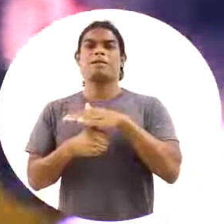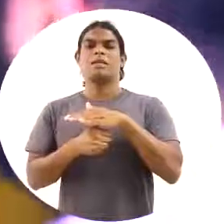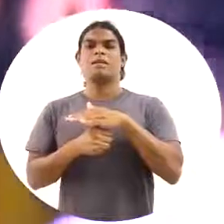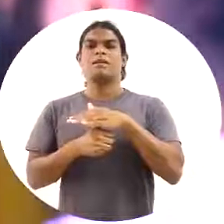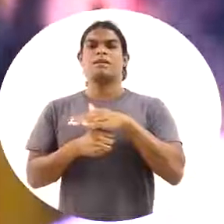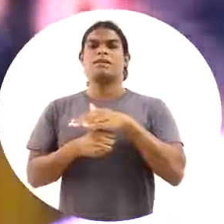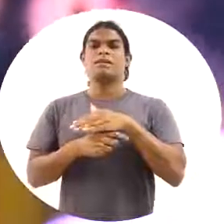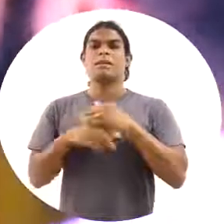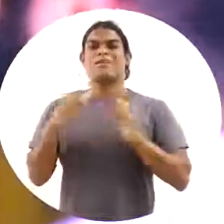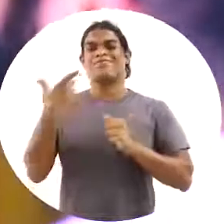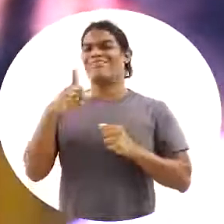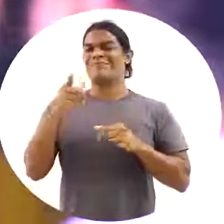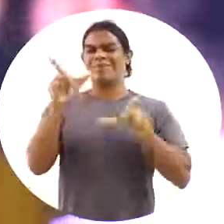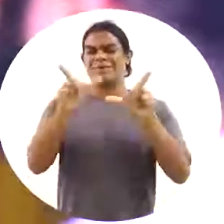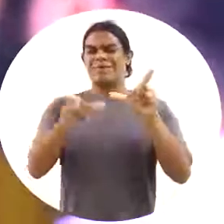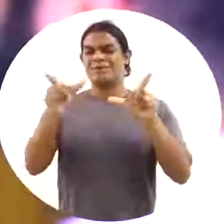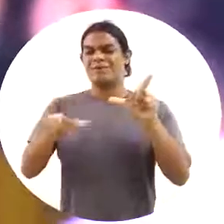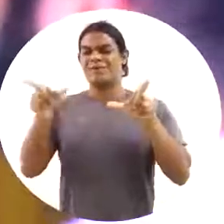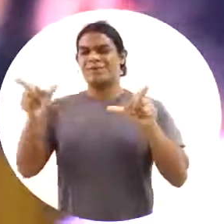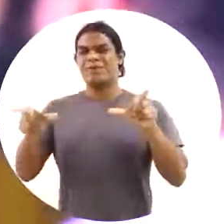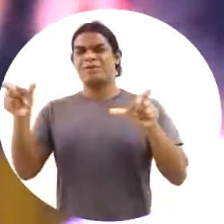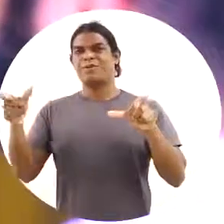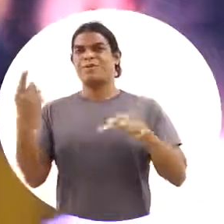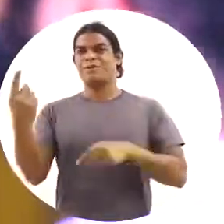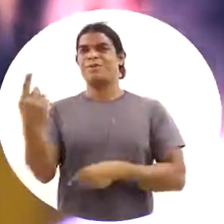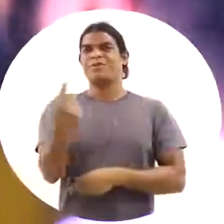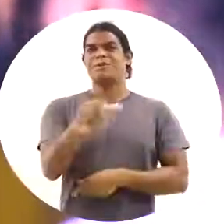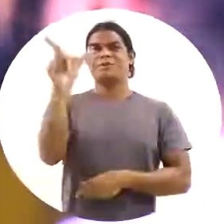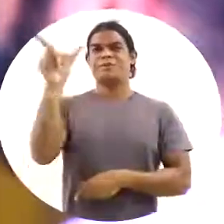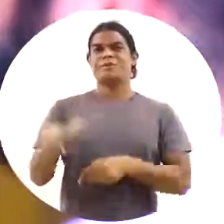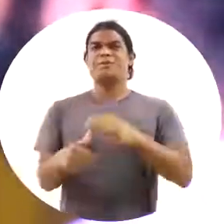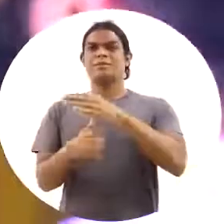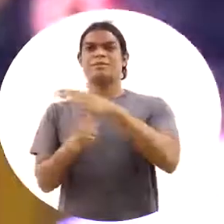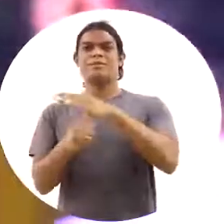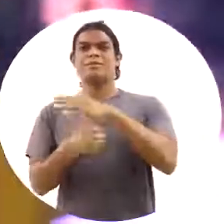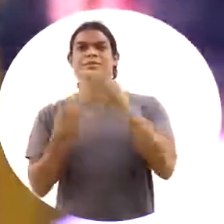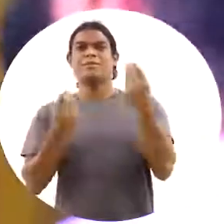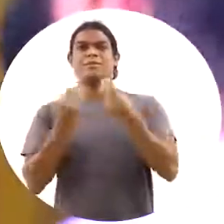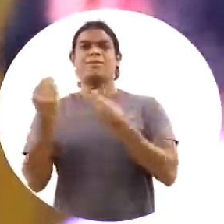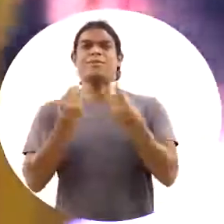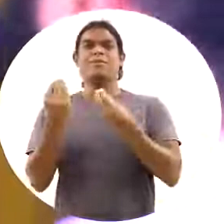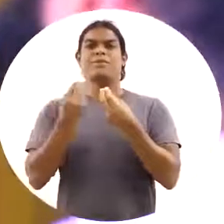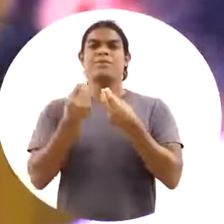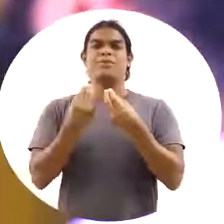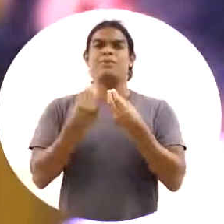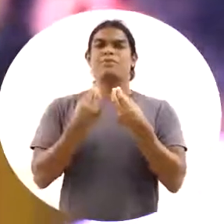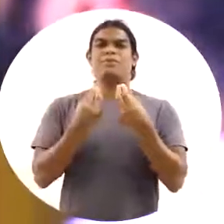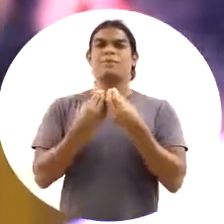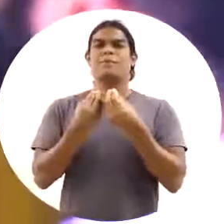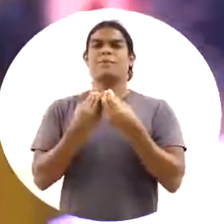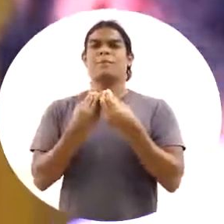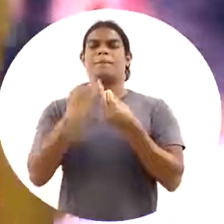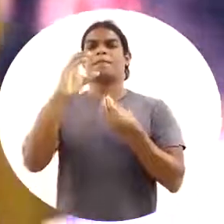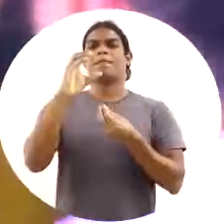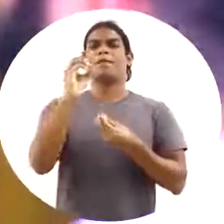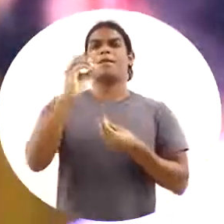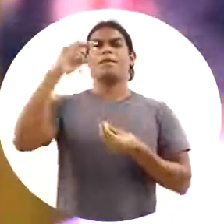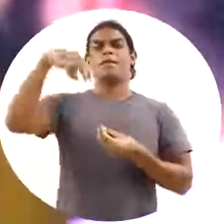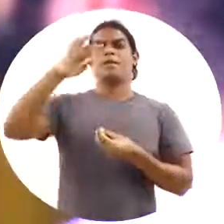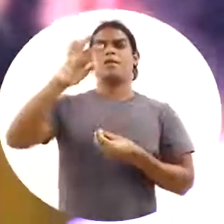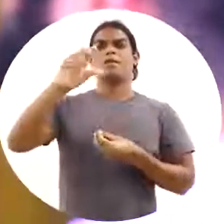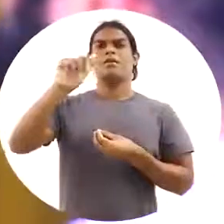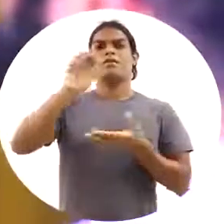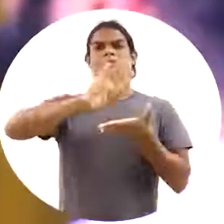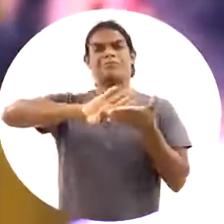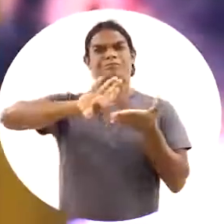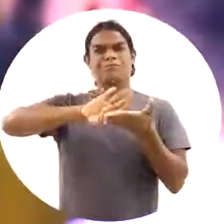digamos, o menu deles, para agências bancárias, por exemplo, você não tem como já está engessado. Um painel com mosaico você não